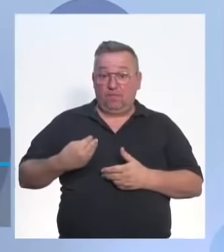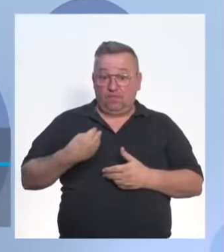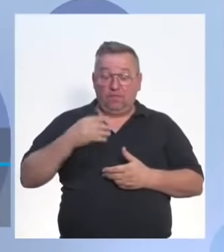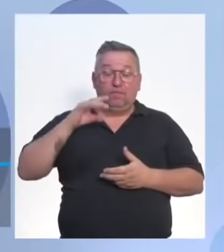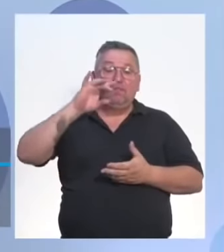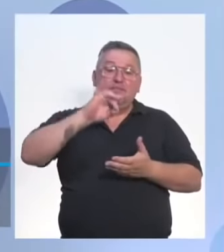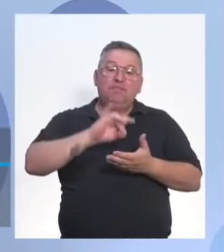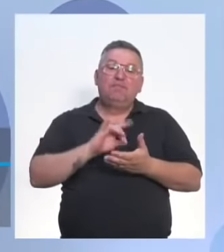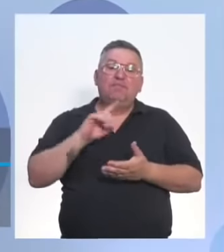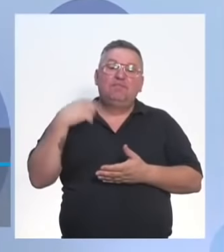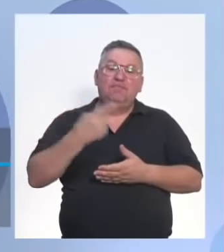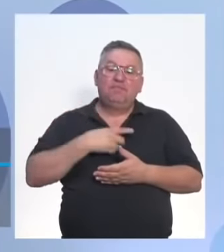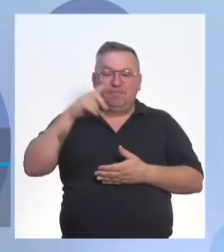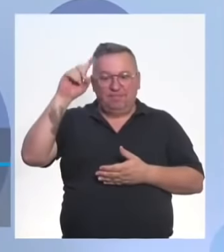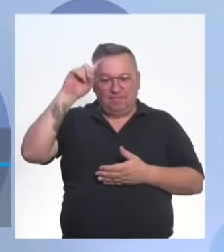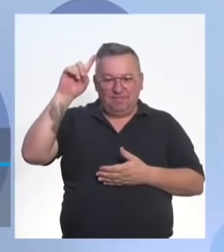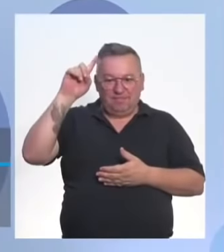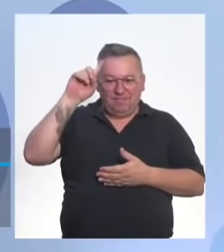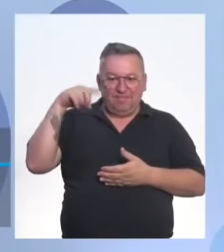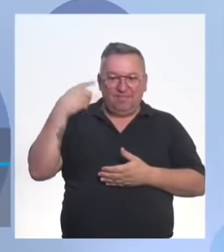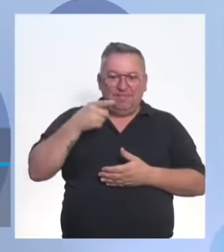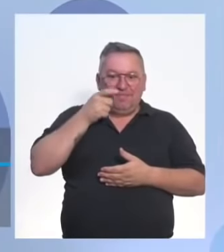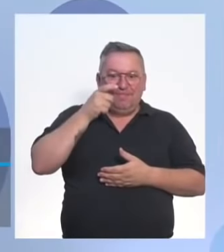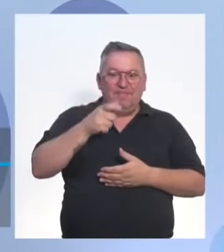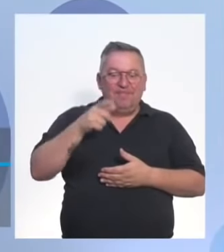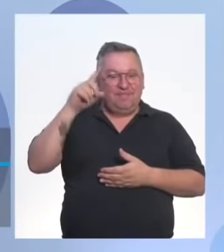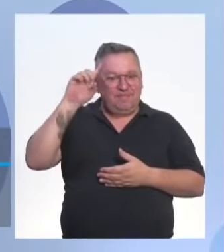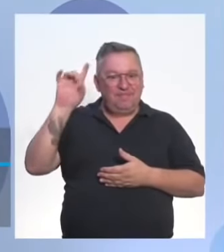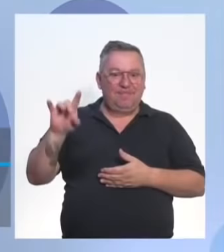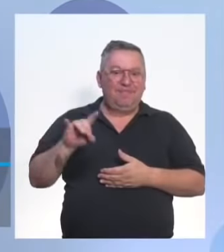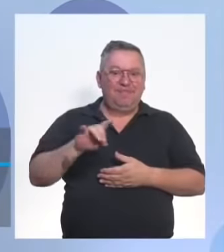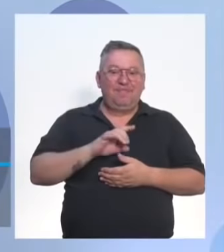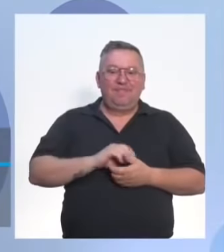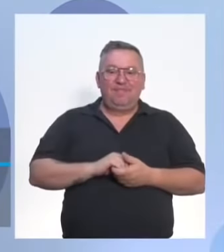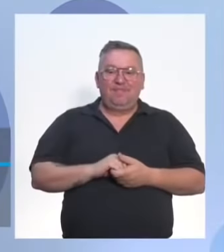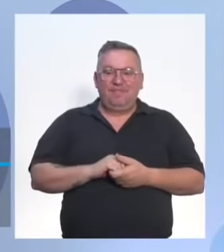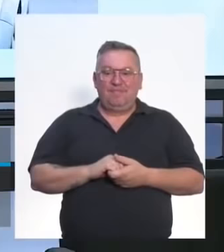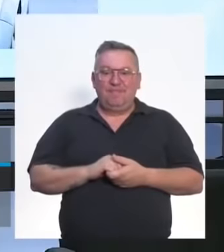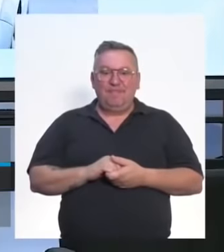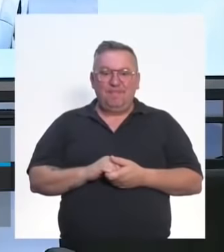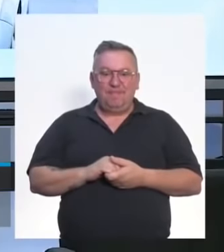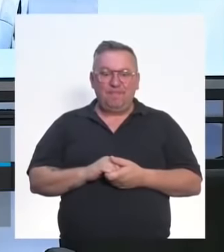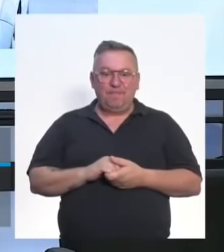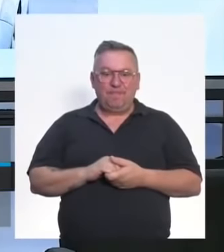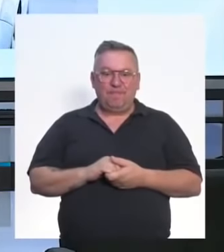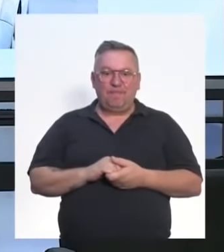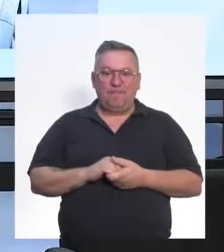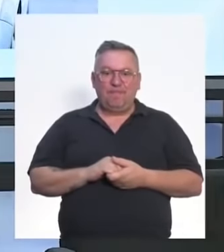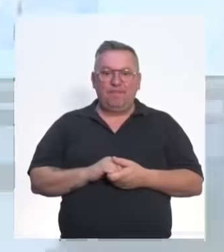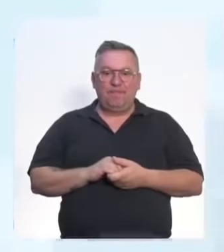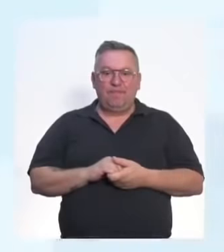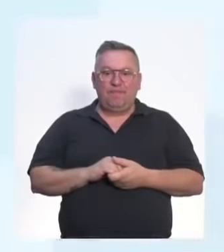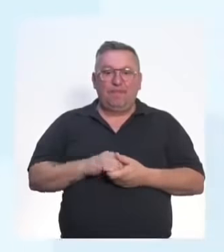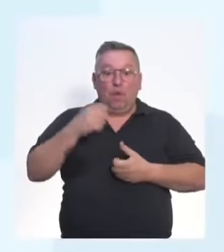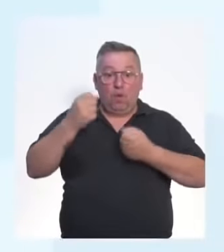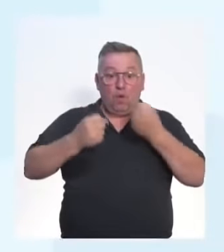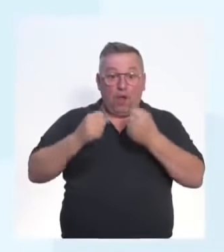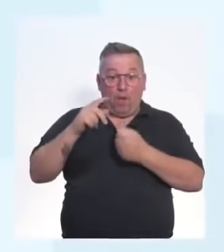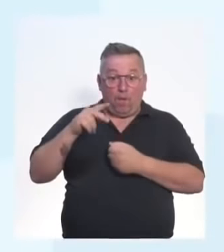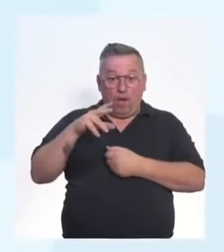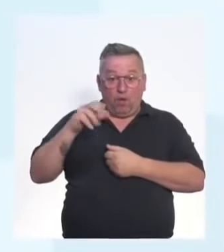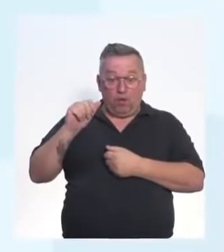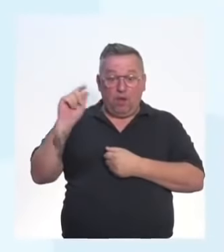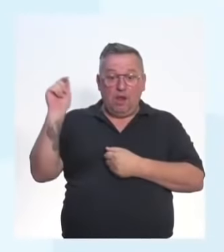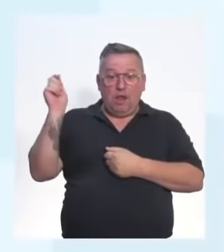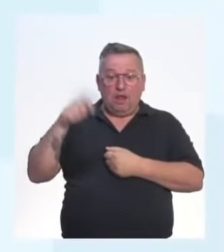né? Colocar real. No nosso cotidiano, que nós vemos ao dia a dia, né? É isso aí, tá? Vamos criar a situação aqui, ó. O carro de Paulo tem a